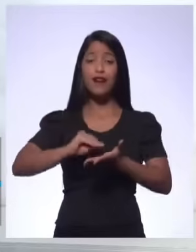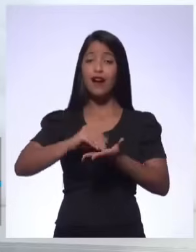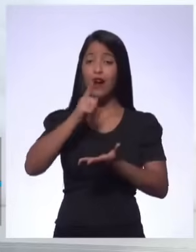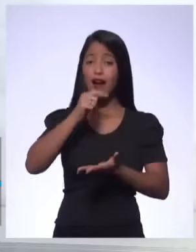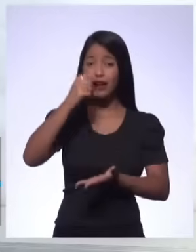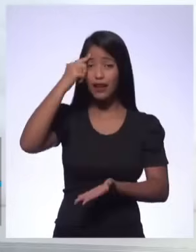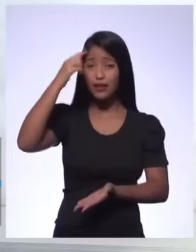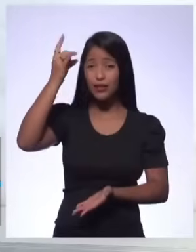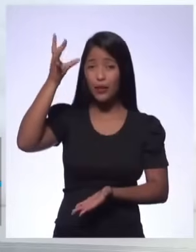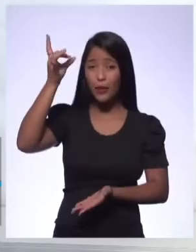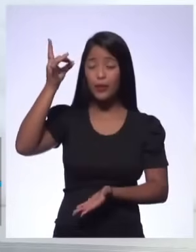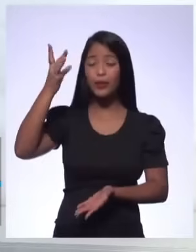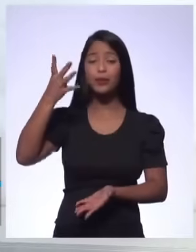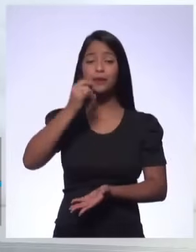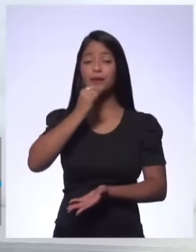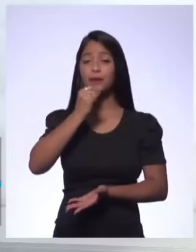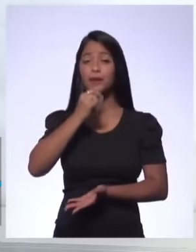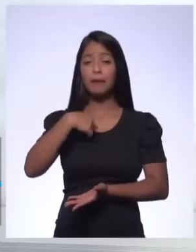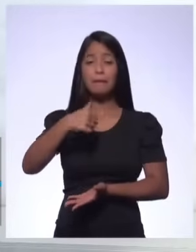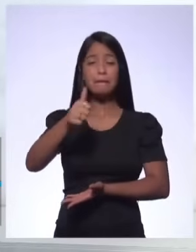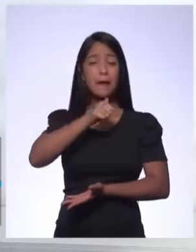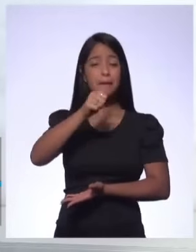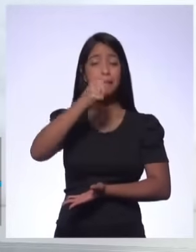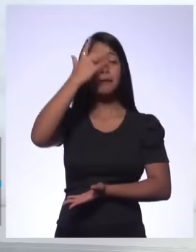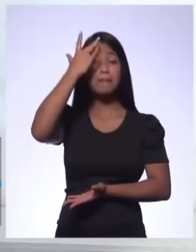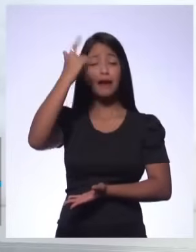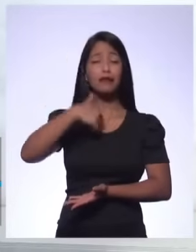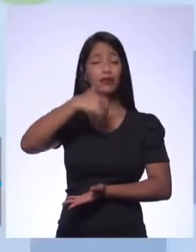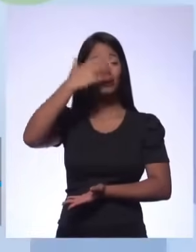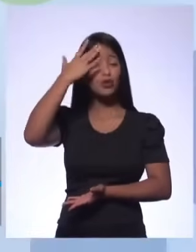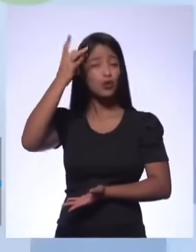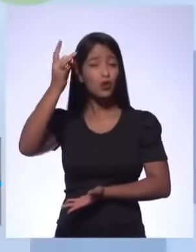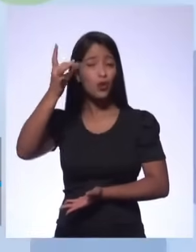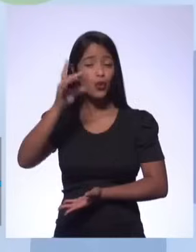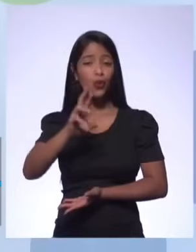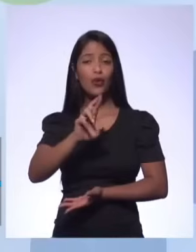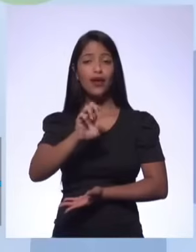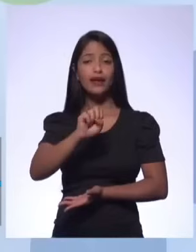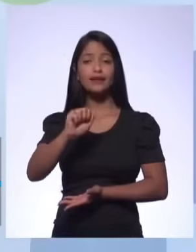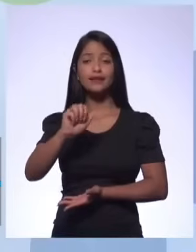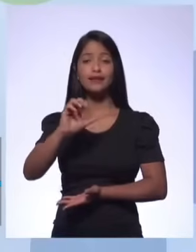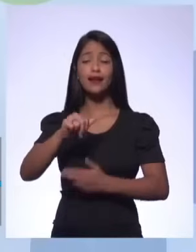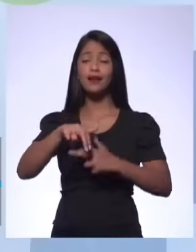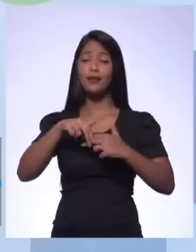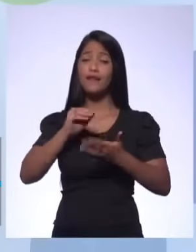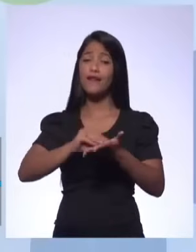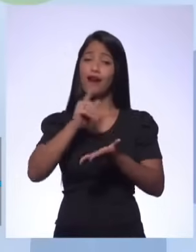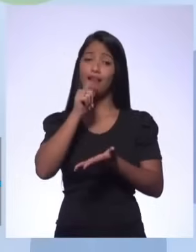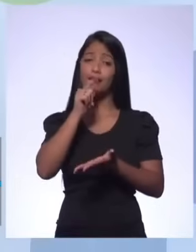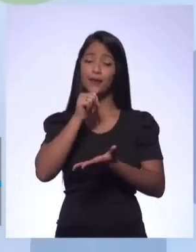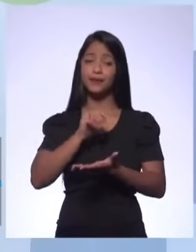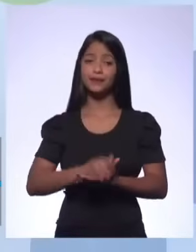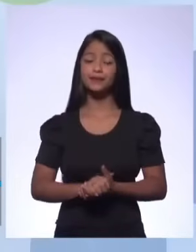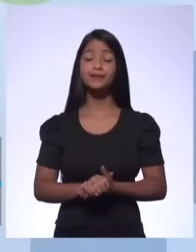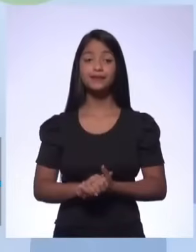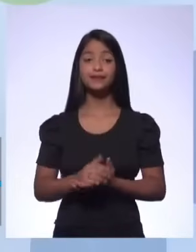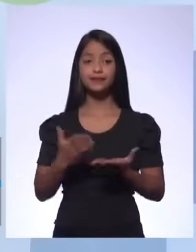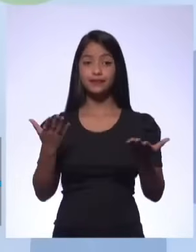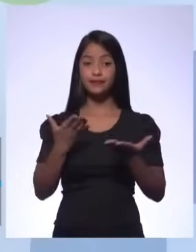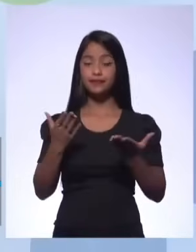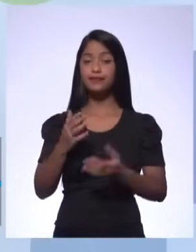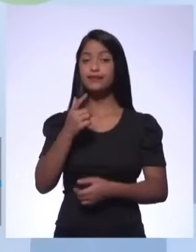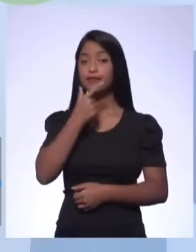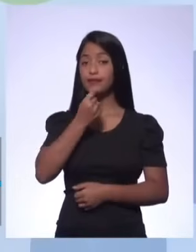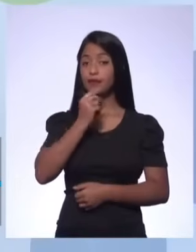ela é causada por desidratação, né? Professor, posso trazer aqui Sim, claro. uma questão aqui do Samuel, ó.